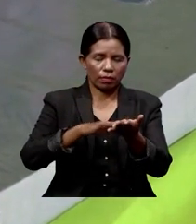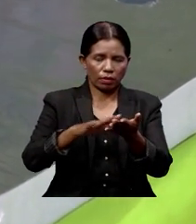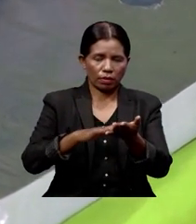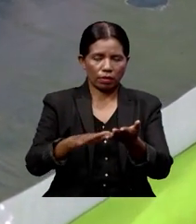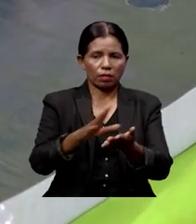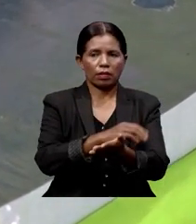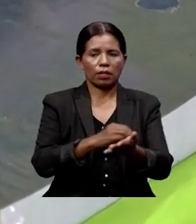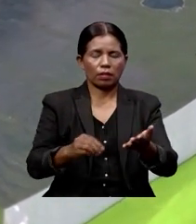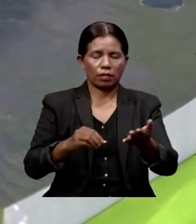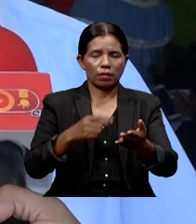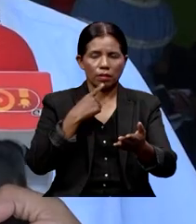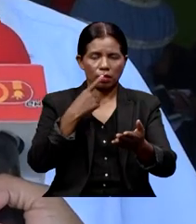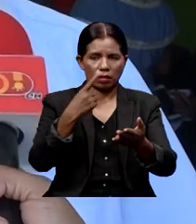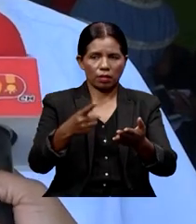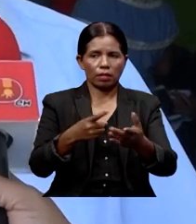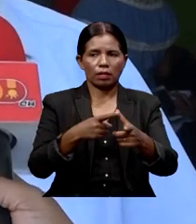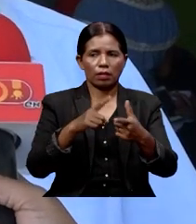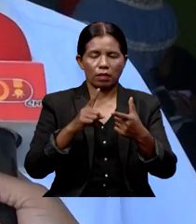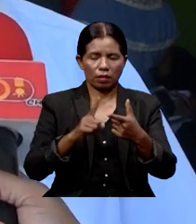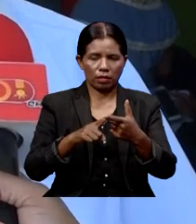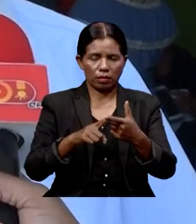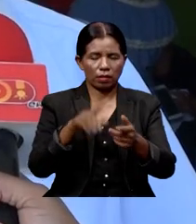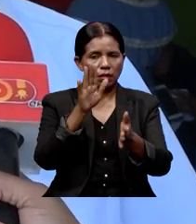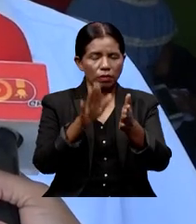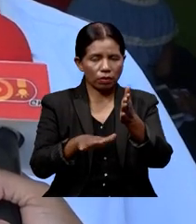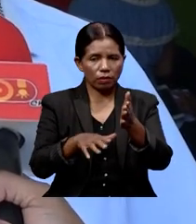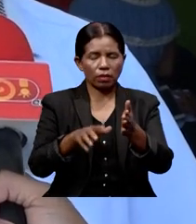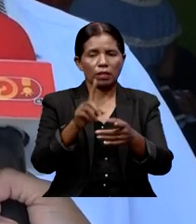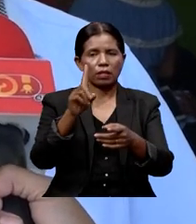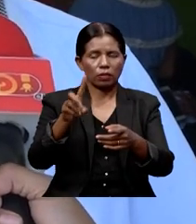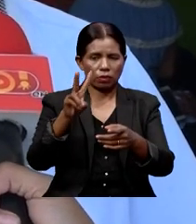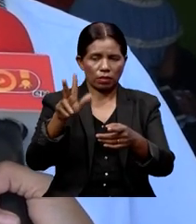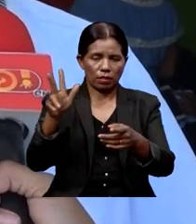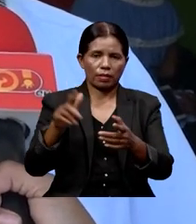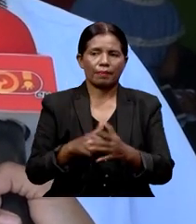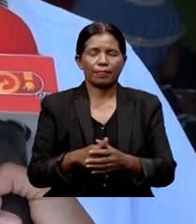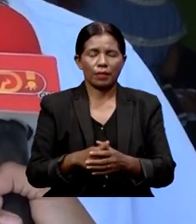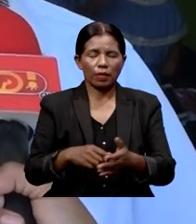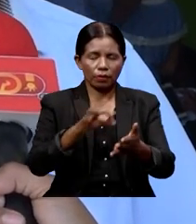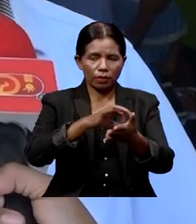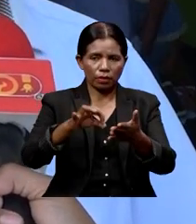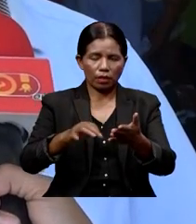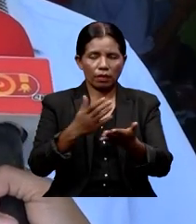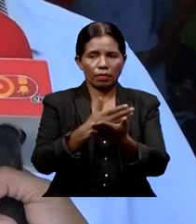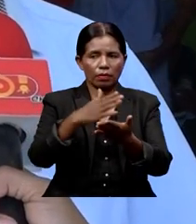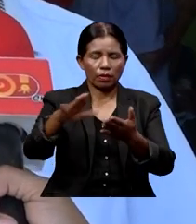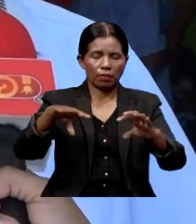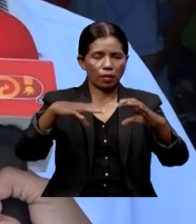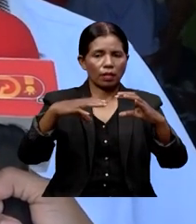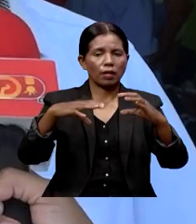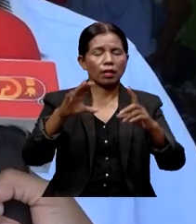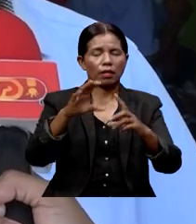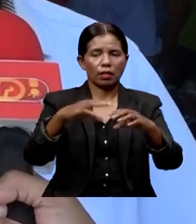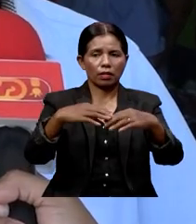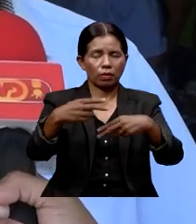básico pré-intermédico, não intermédico. Então, e formação nesse fazer a classe tolo,